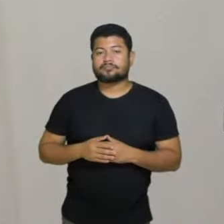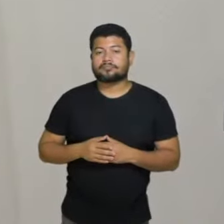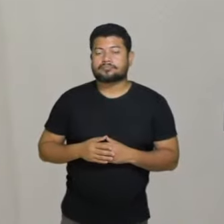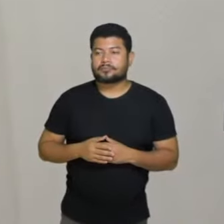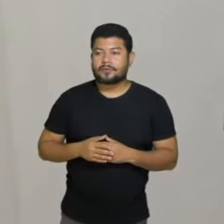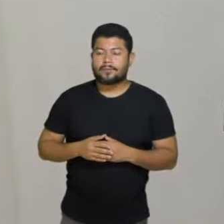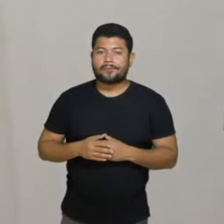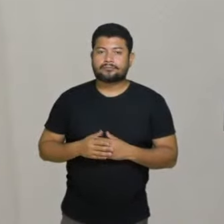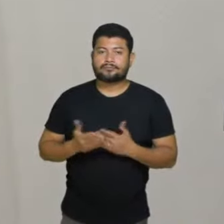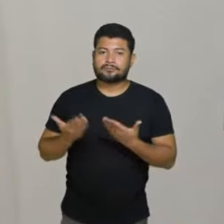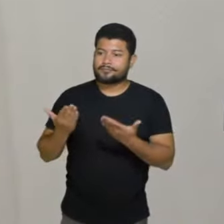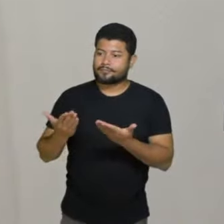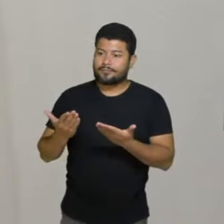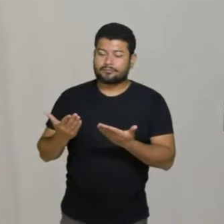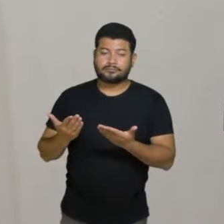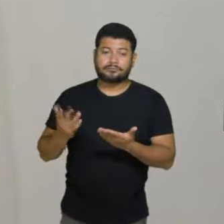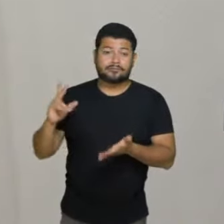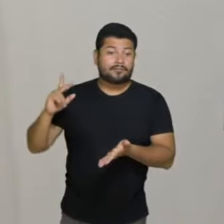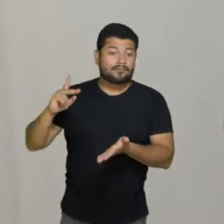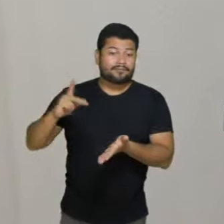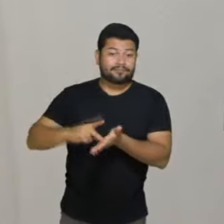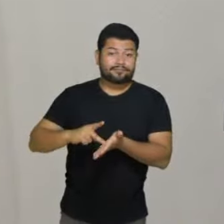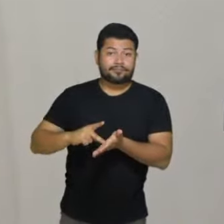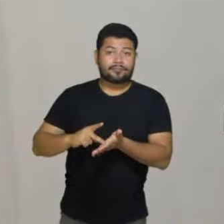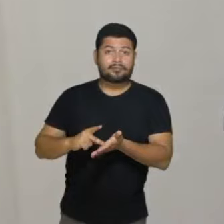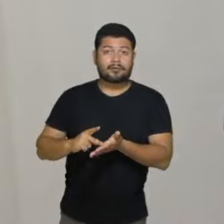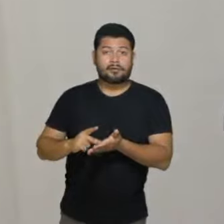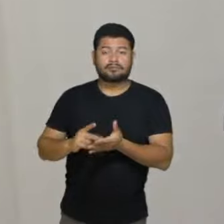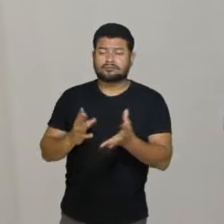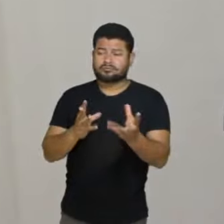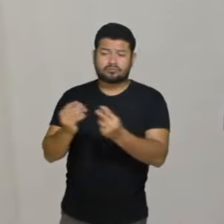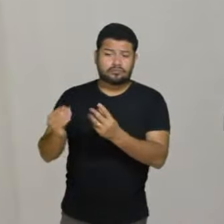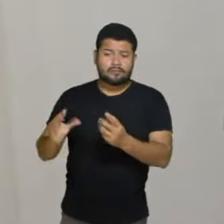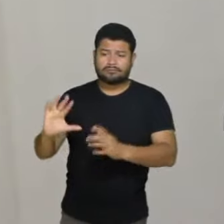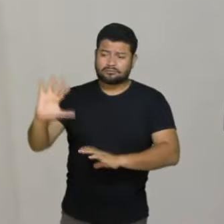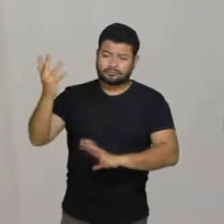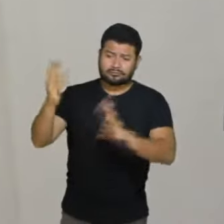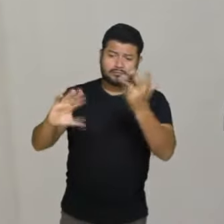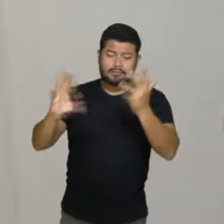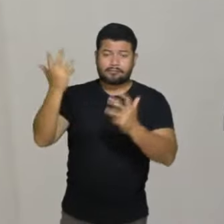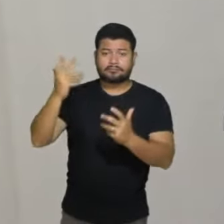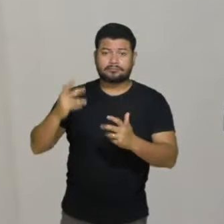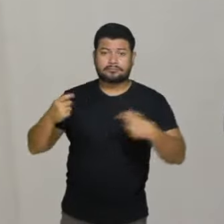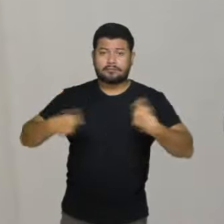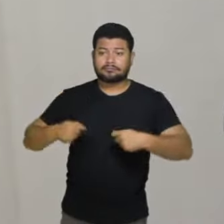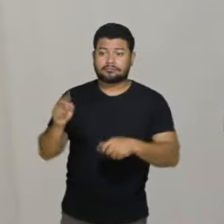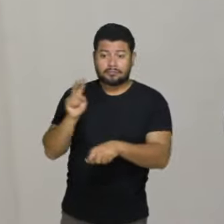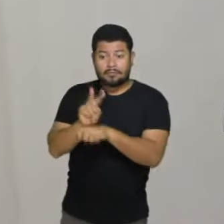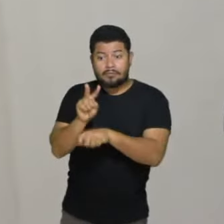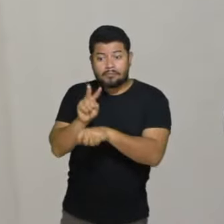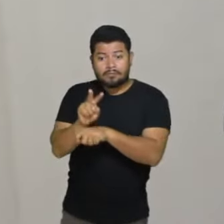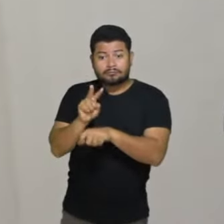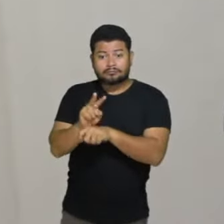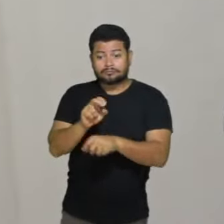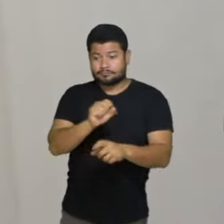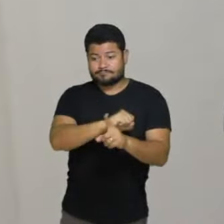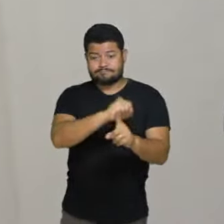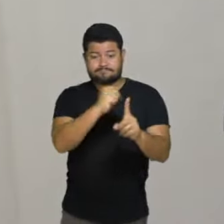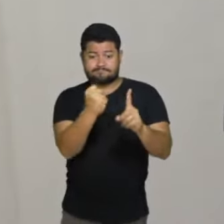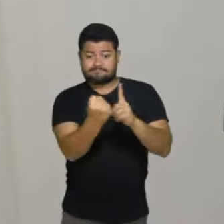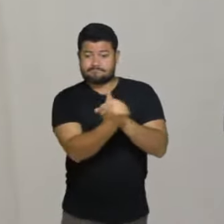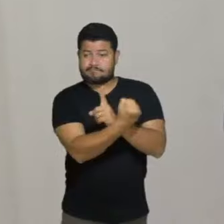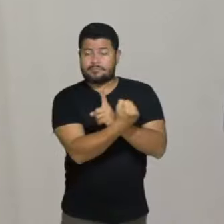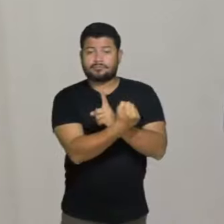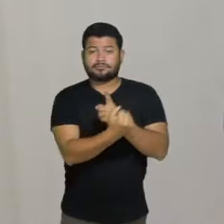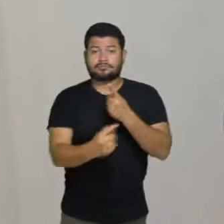Está provado que isso, na verdade, e na maioria dos casos, temos que proteger a sociedade quando a